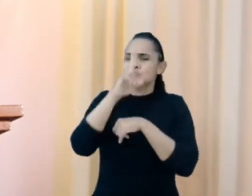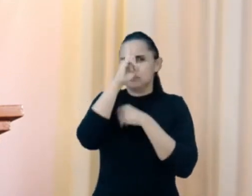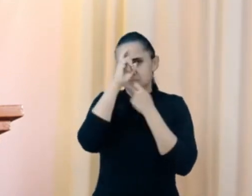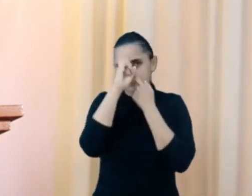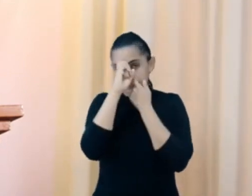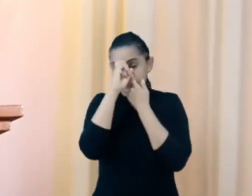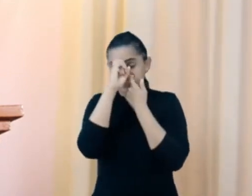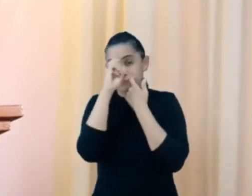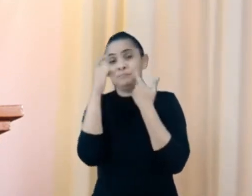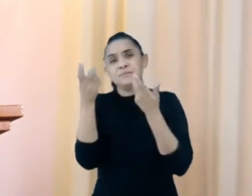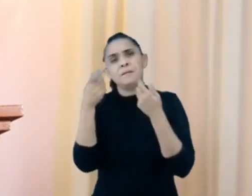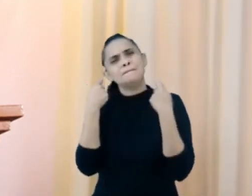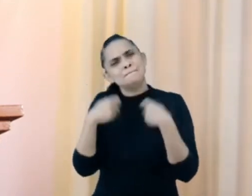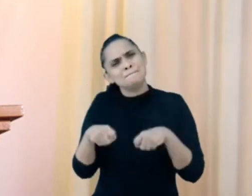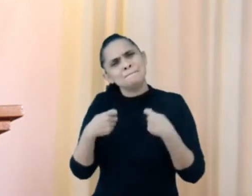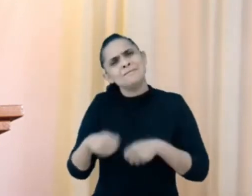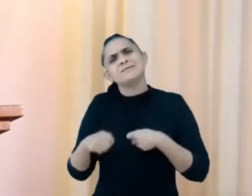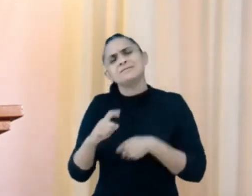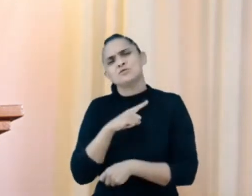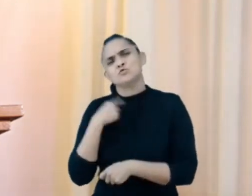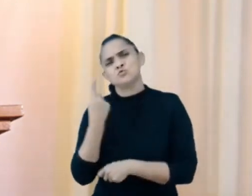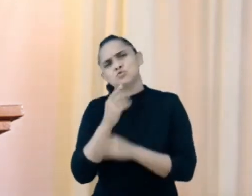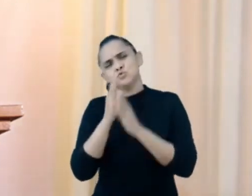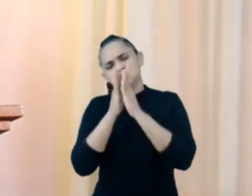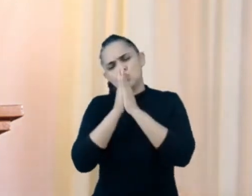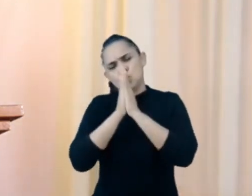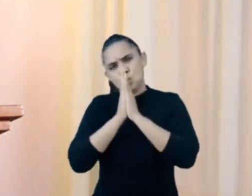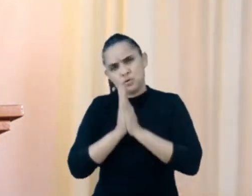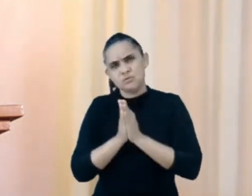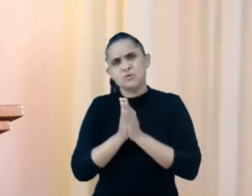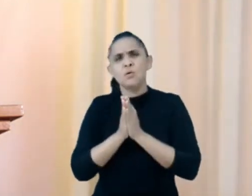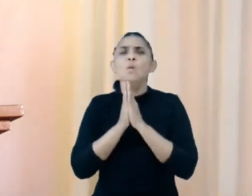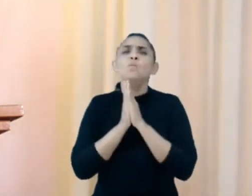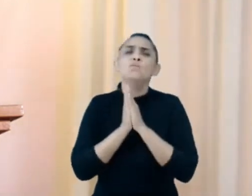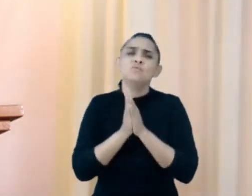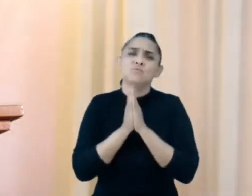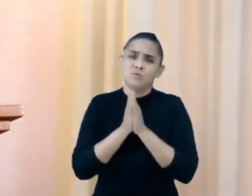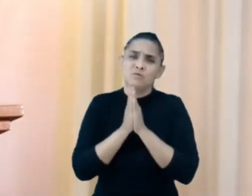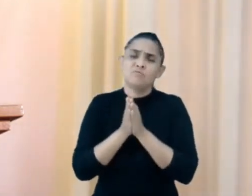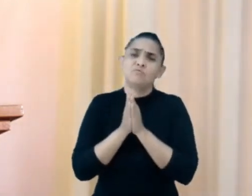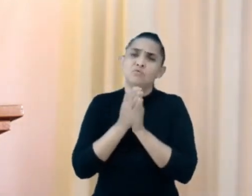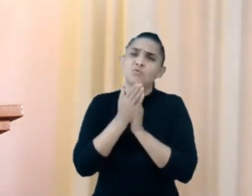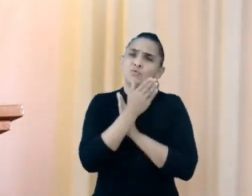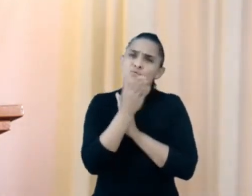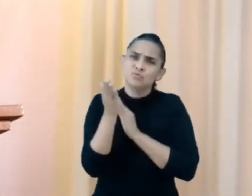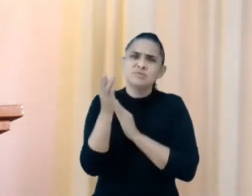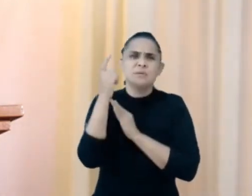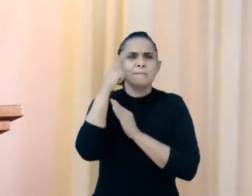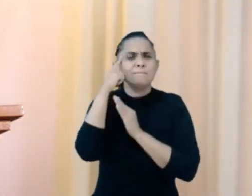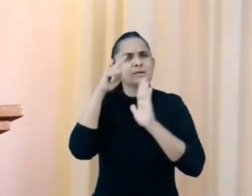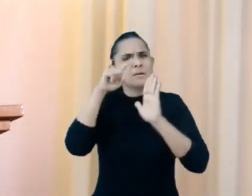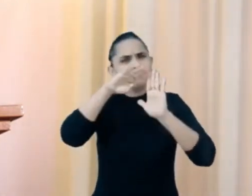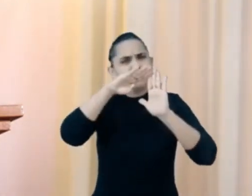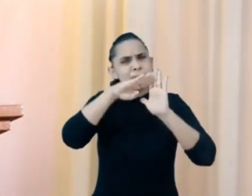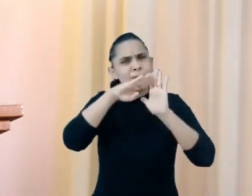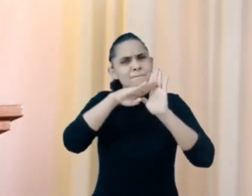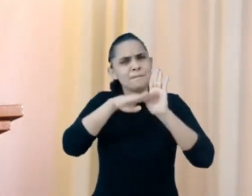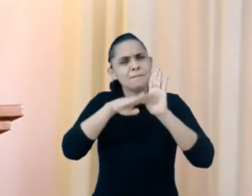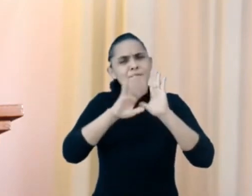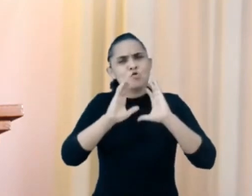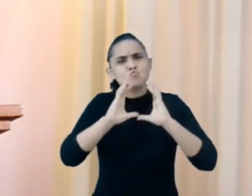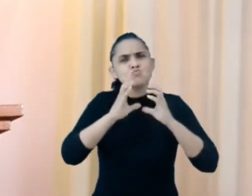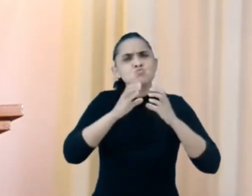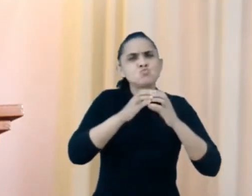que necessita muito de nossas orações. Eu quero pedir, por favor, que coloquem em sua lista de orações, coloquem em seus grupos de